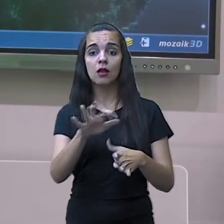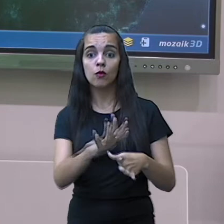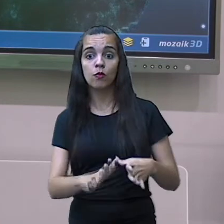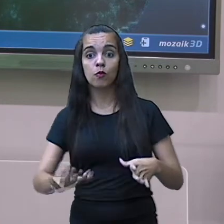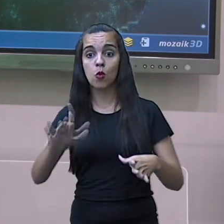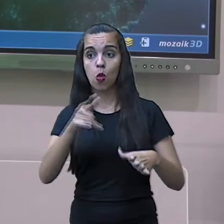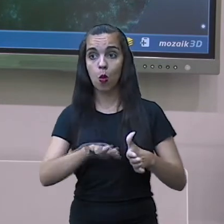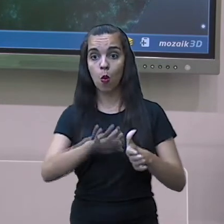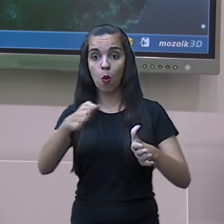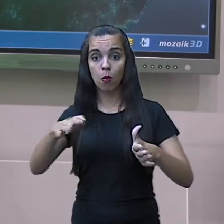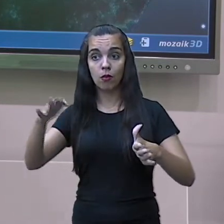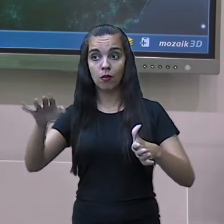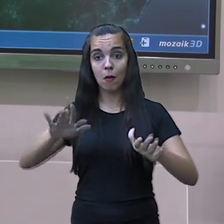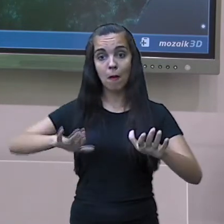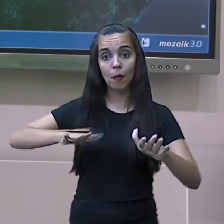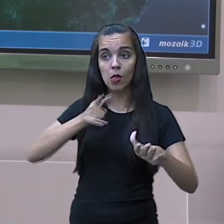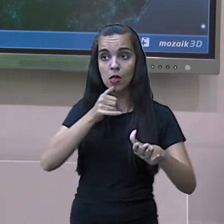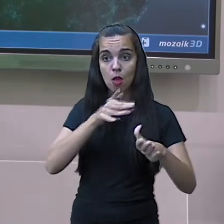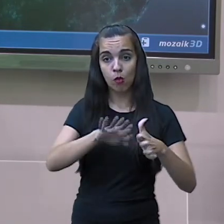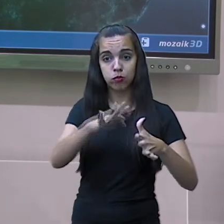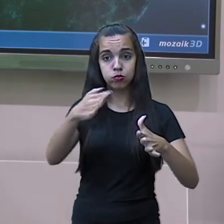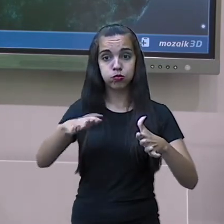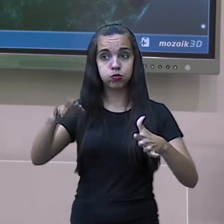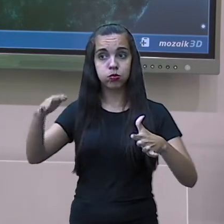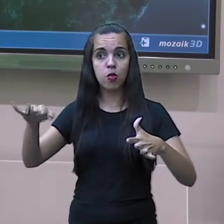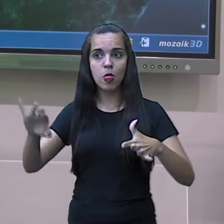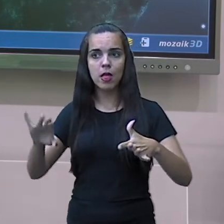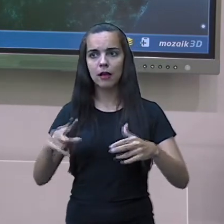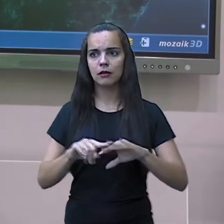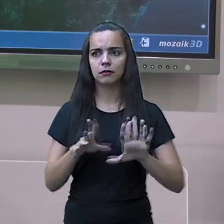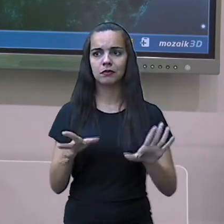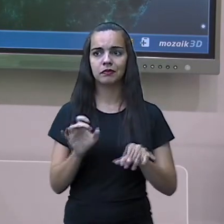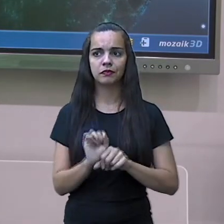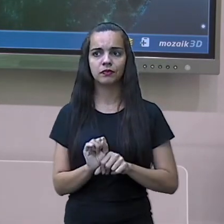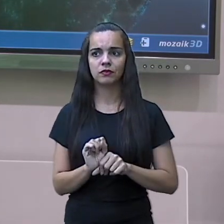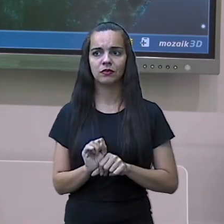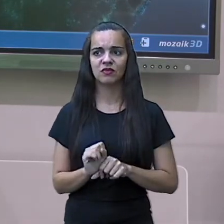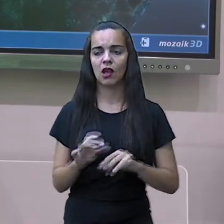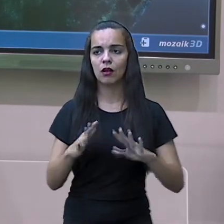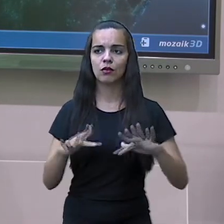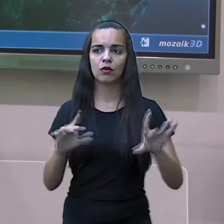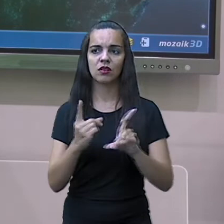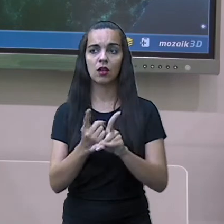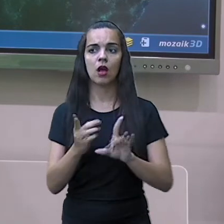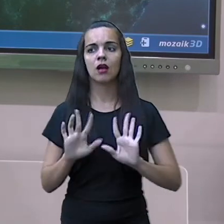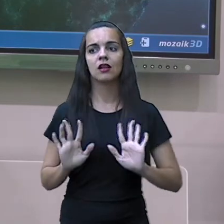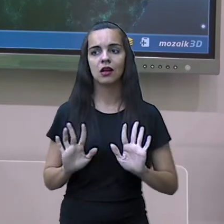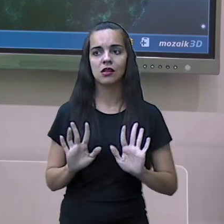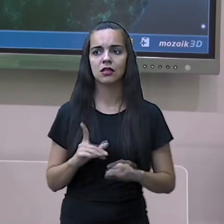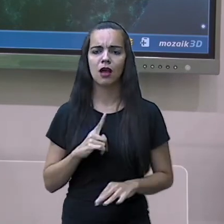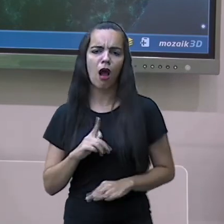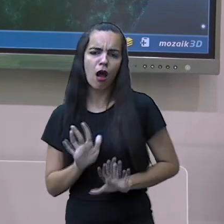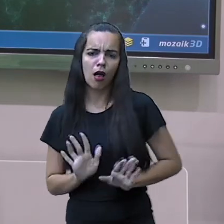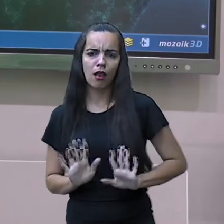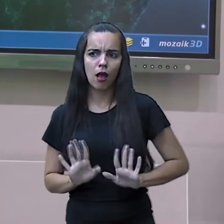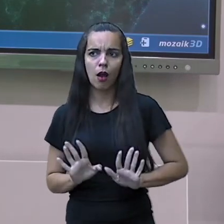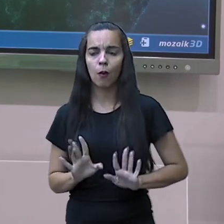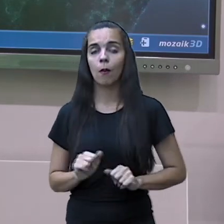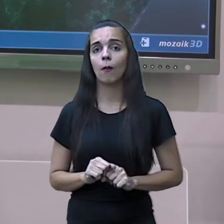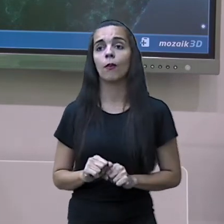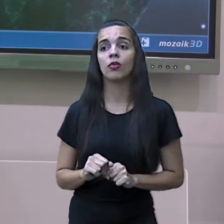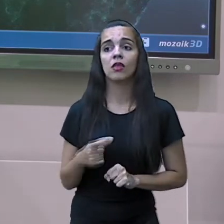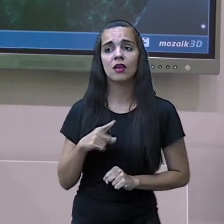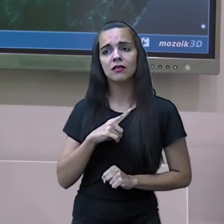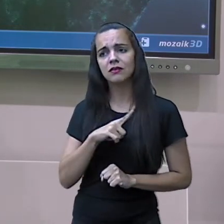naquele impacto primeiro, as águas ali já são ou salgadas ou doces.